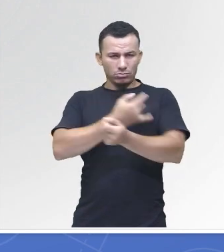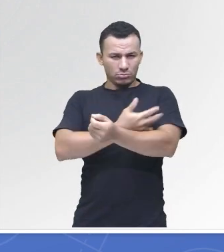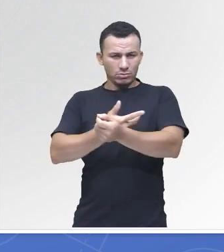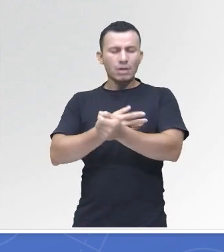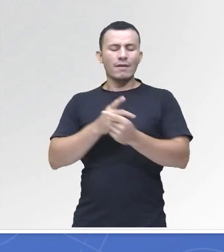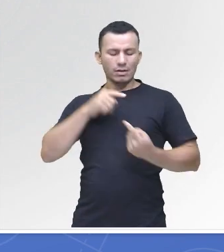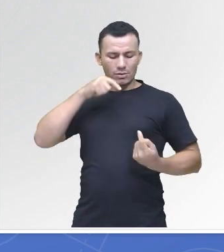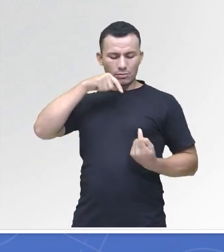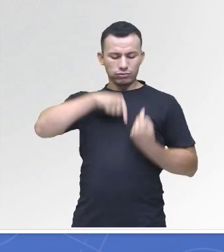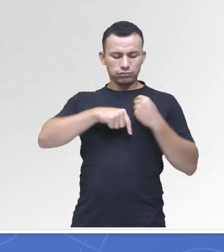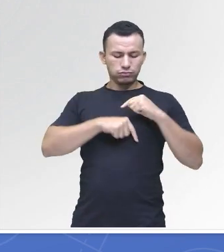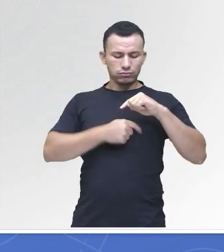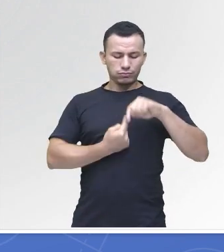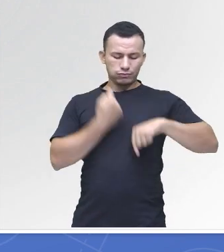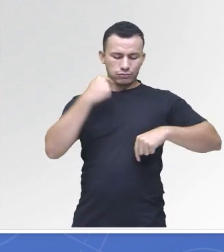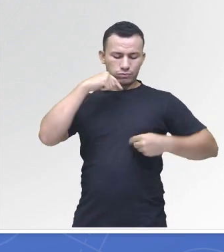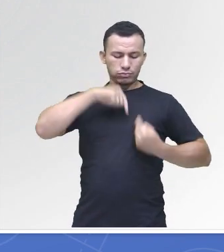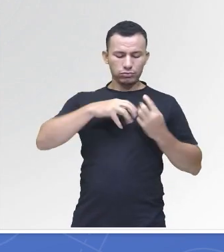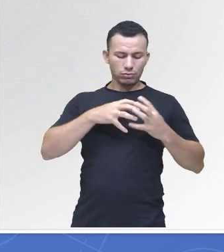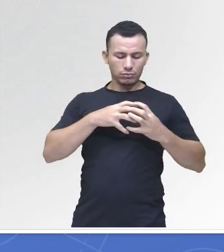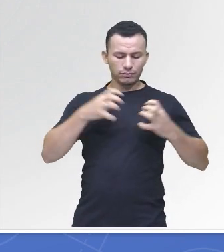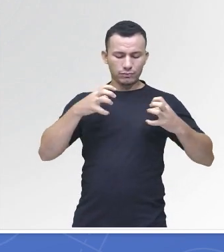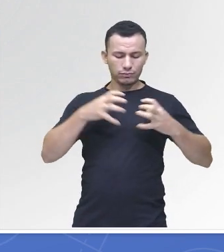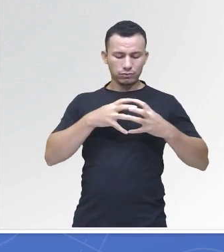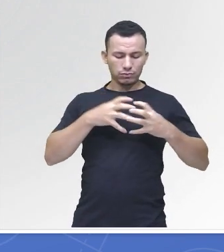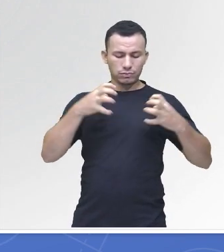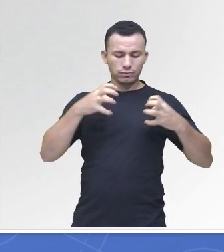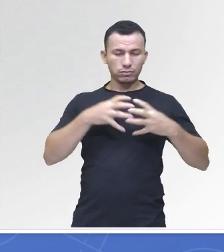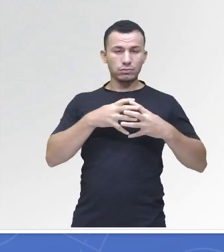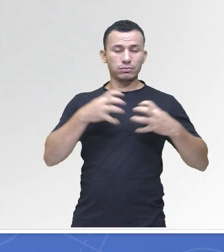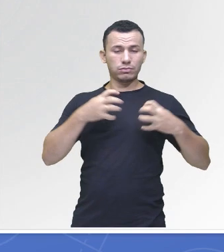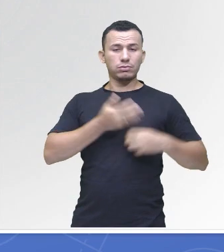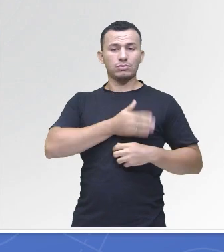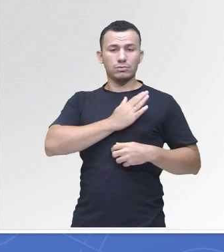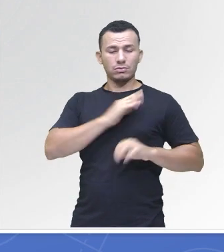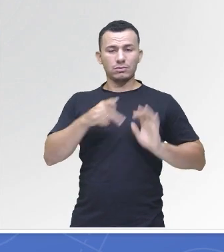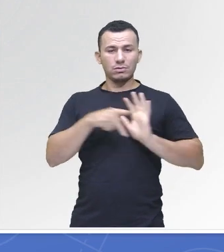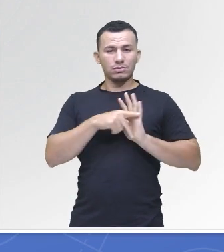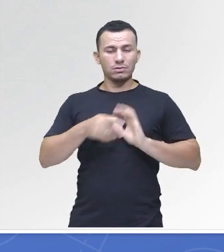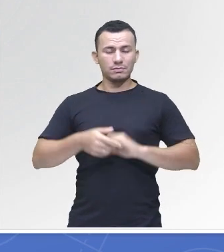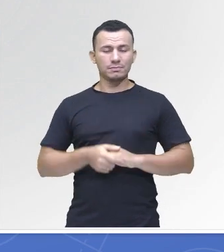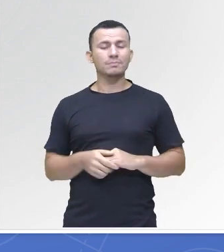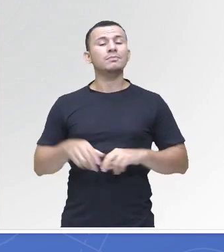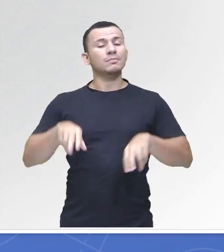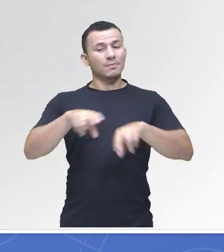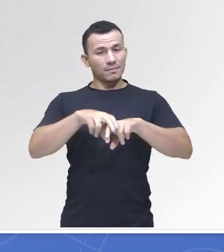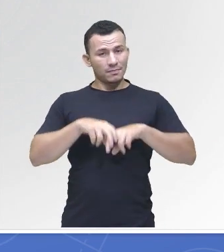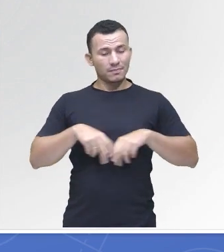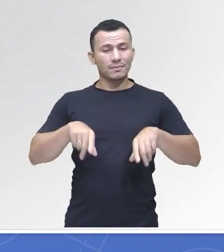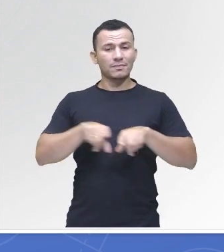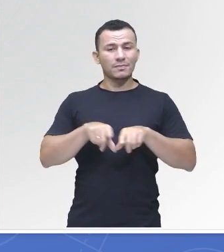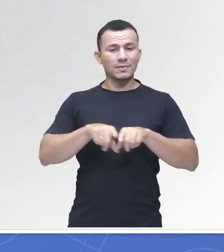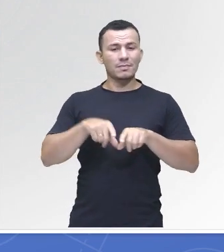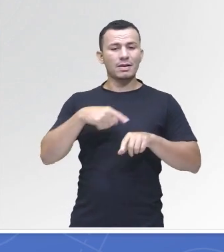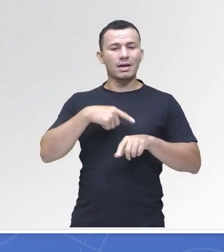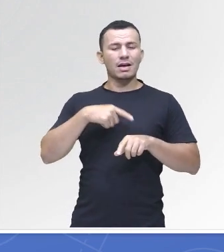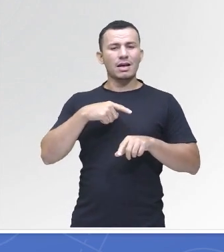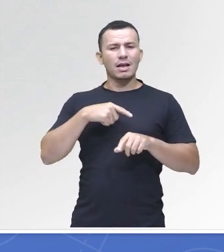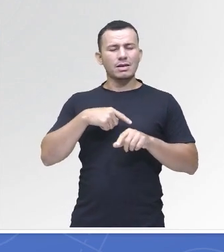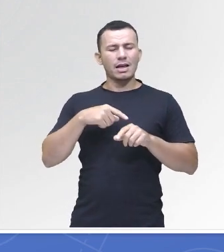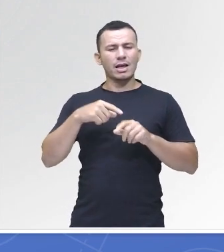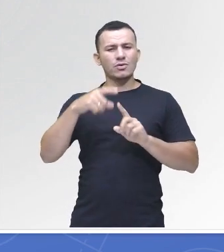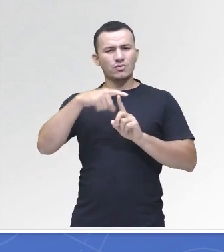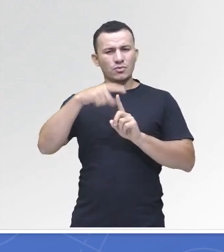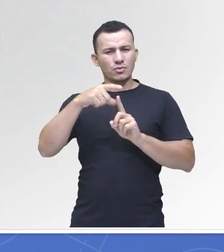para receber esse sangue que está vindo bombeado do coração. E é por isso também que ele tem esse calibre, essa